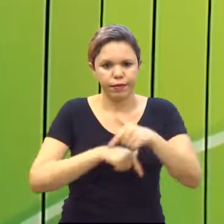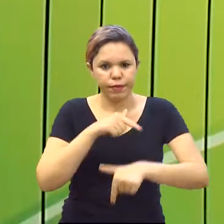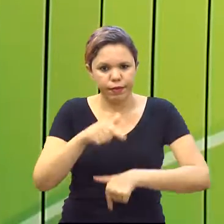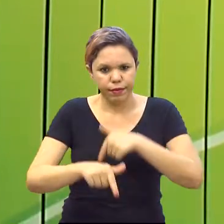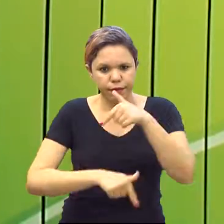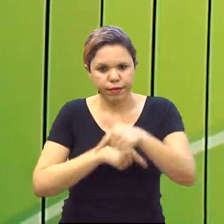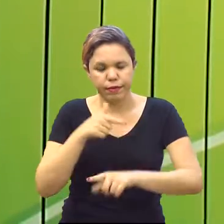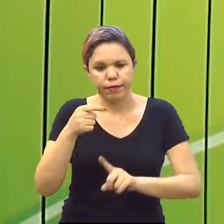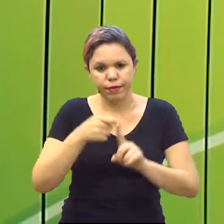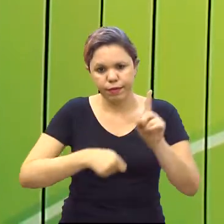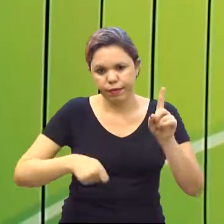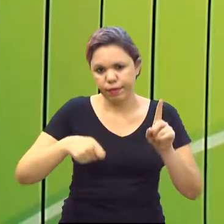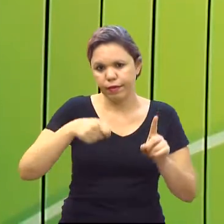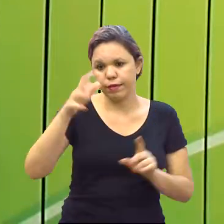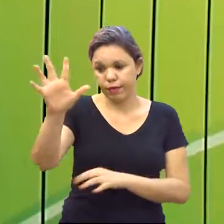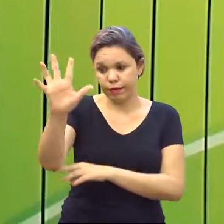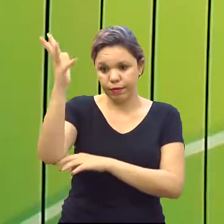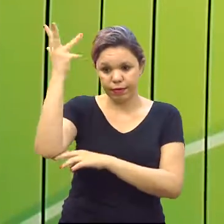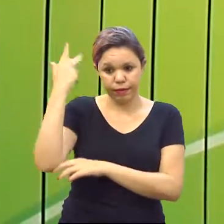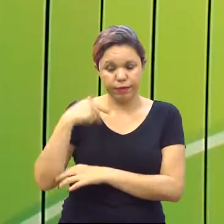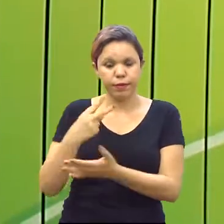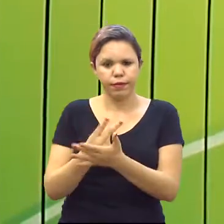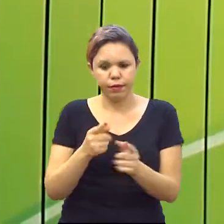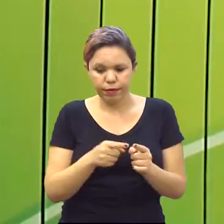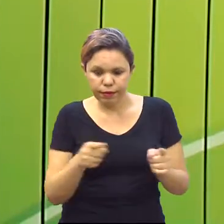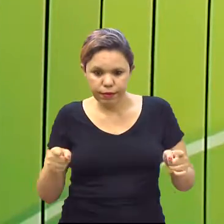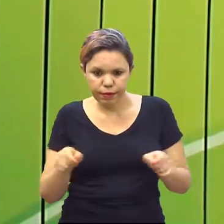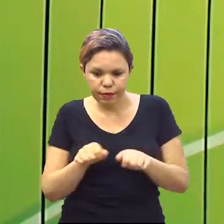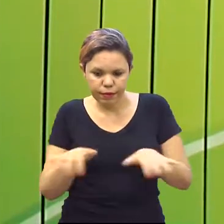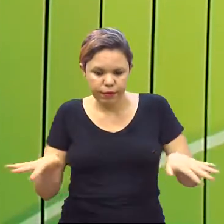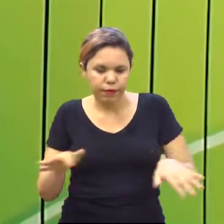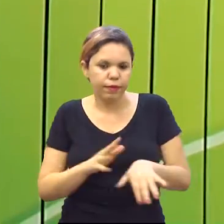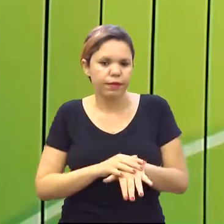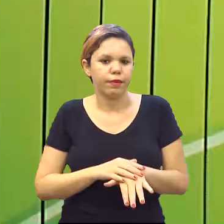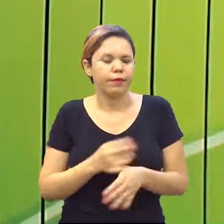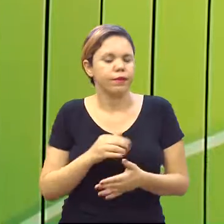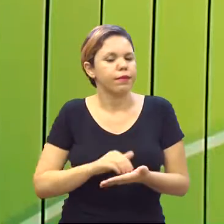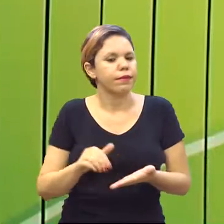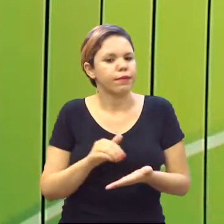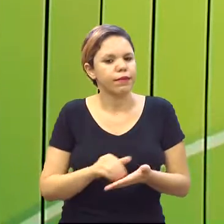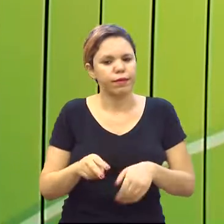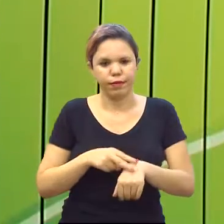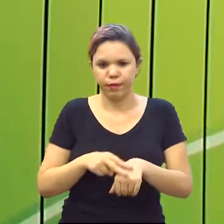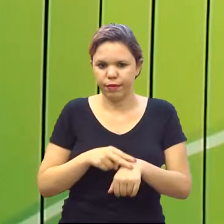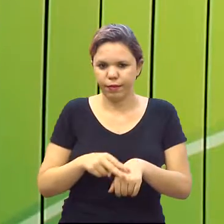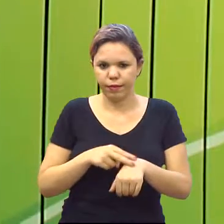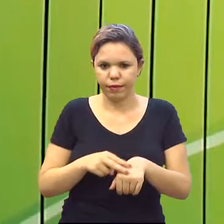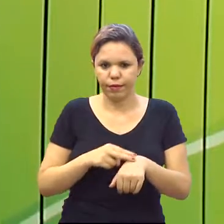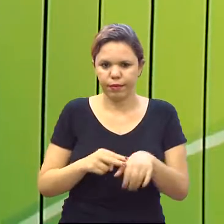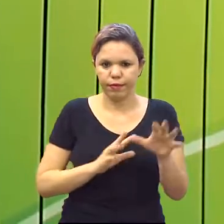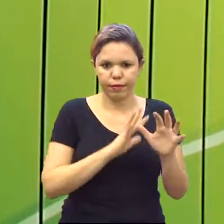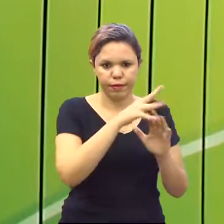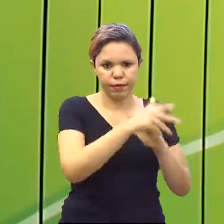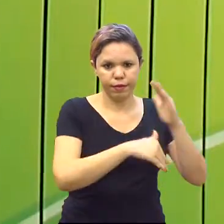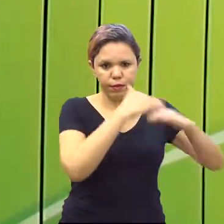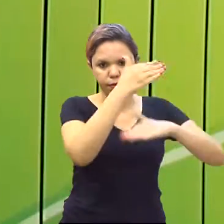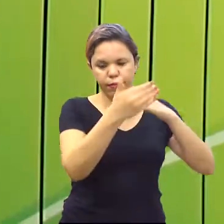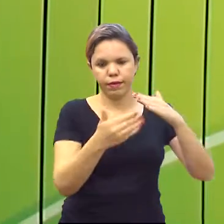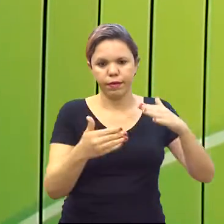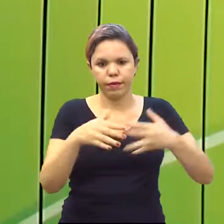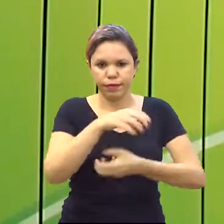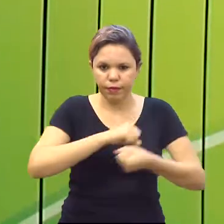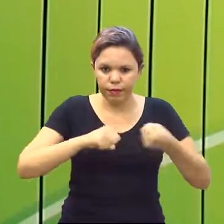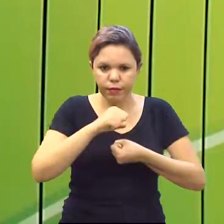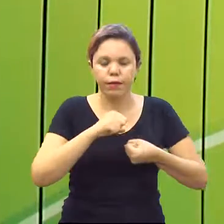nas atividades de política ambiental, mesmo em tempos de pandemia, a Secretaria do Verde, Meio Ambiente e